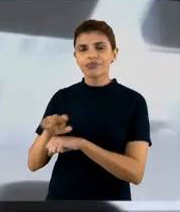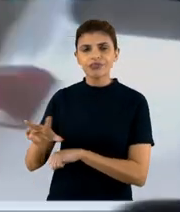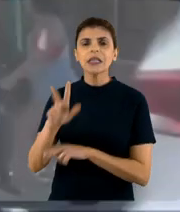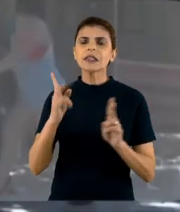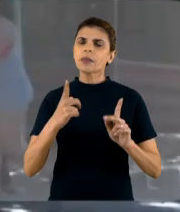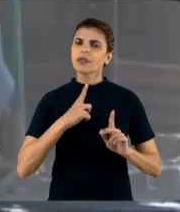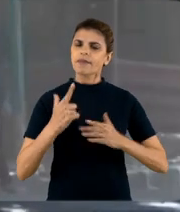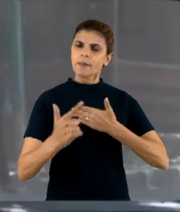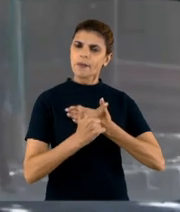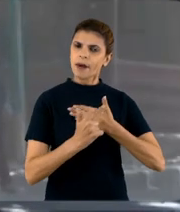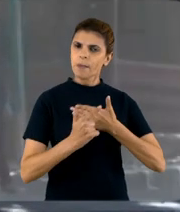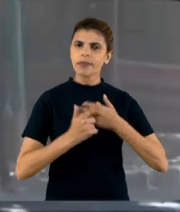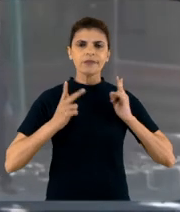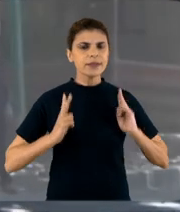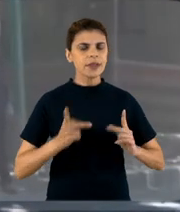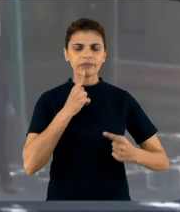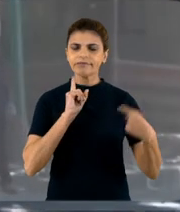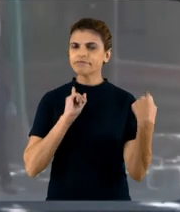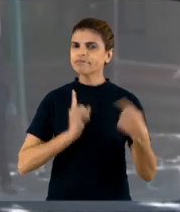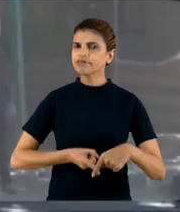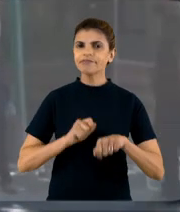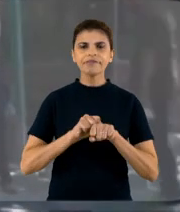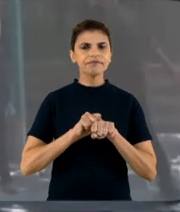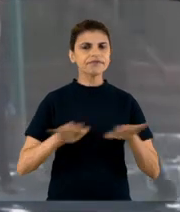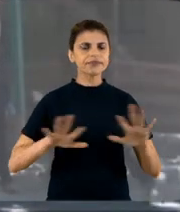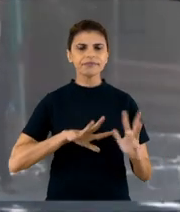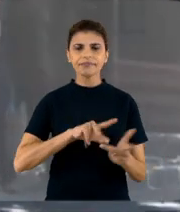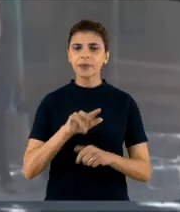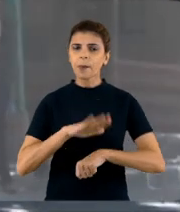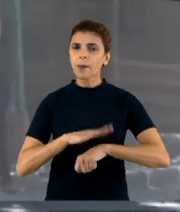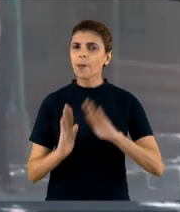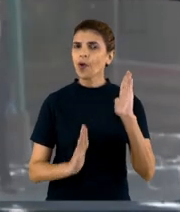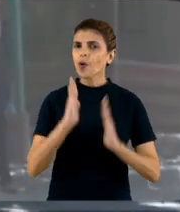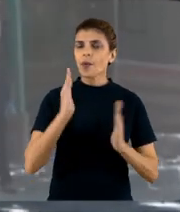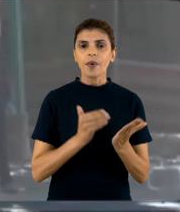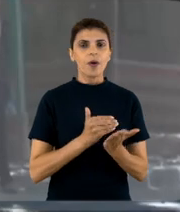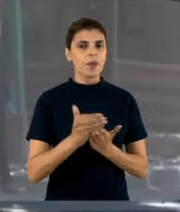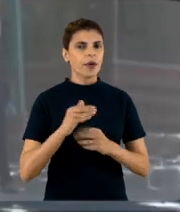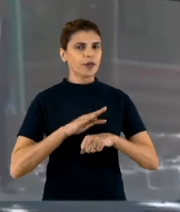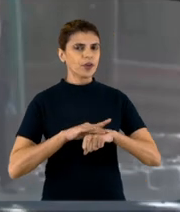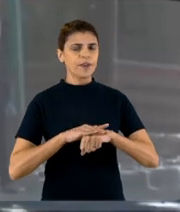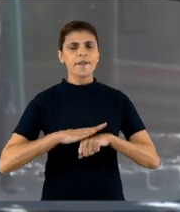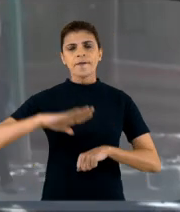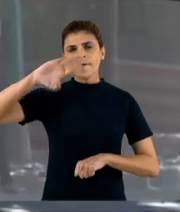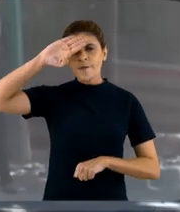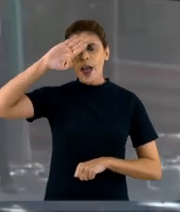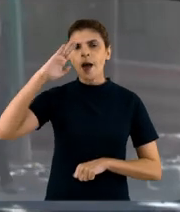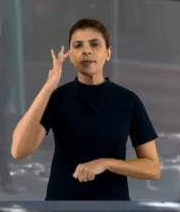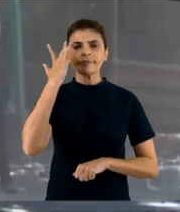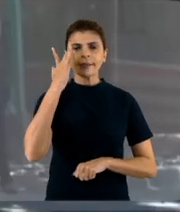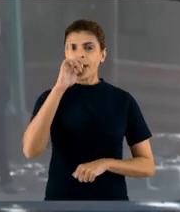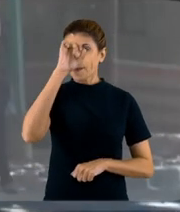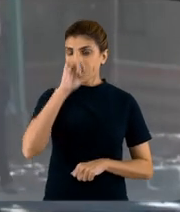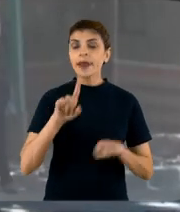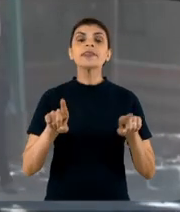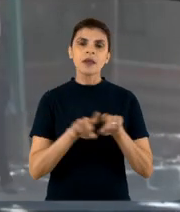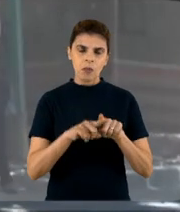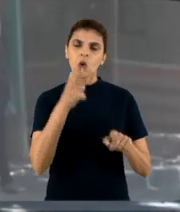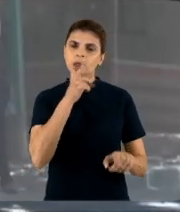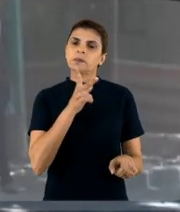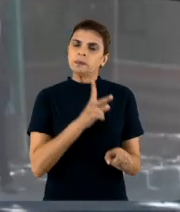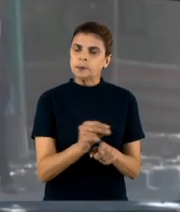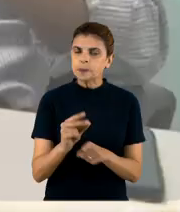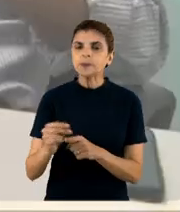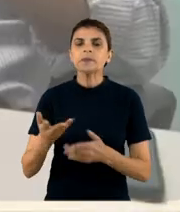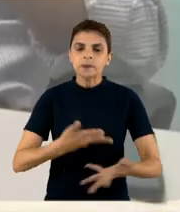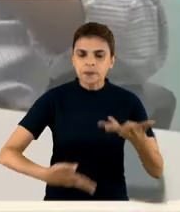teve essa missão, esse papel justamente de enfrentar esses momentos iniciais de epidemia. Febre amarela também a gente atuou nesse